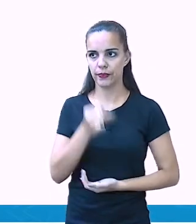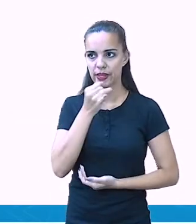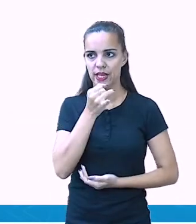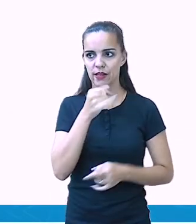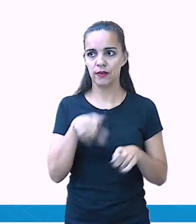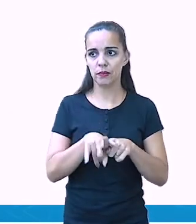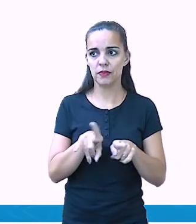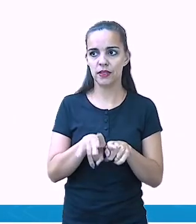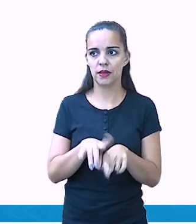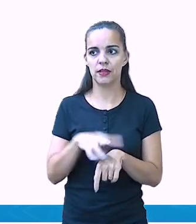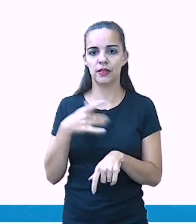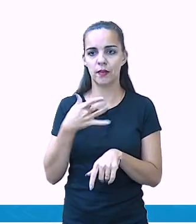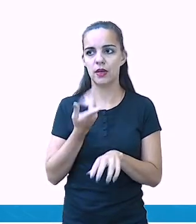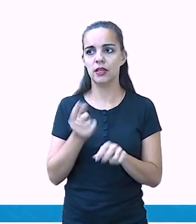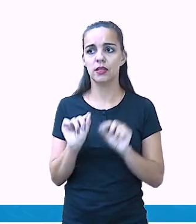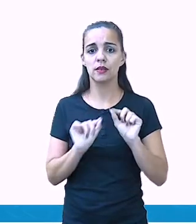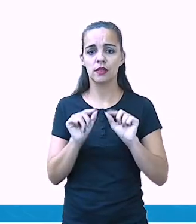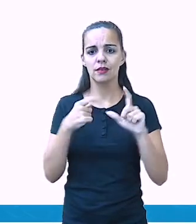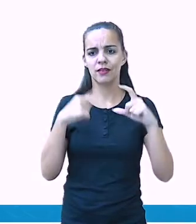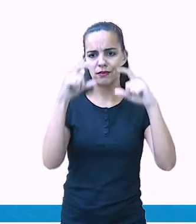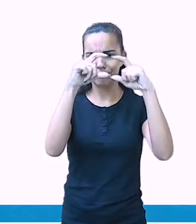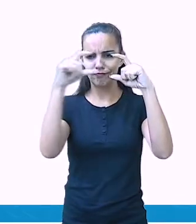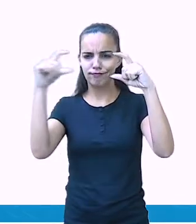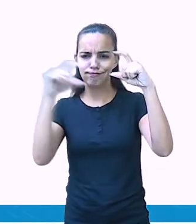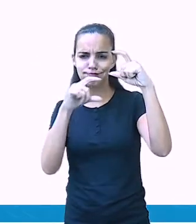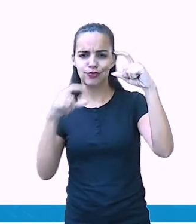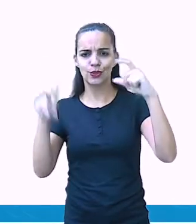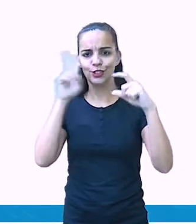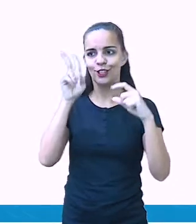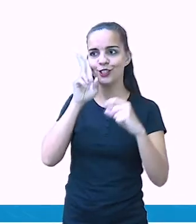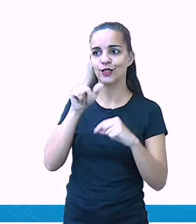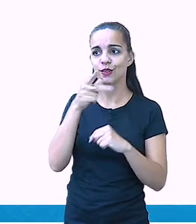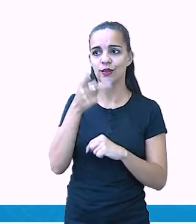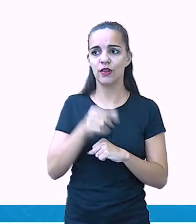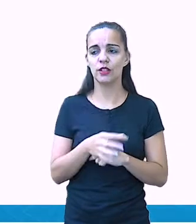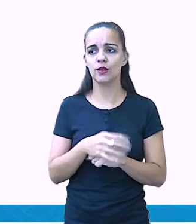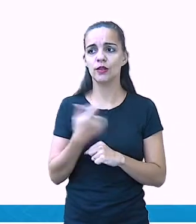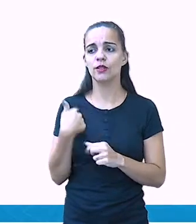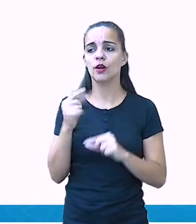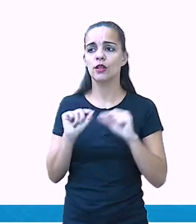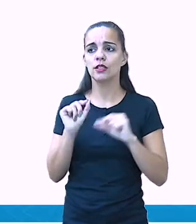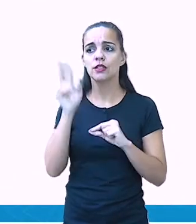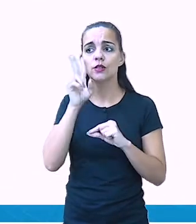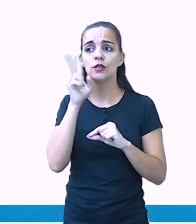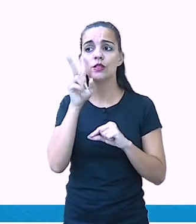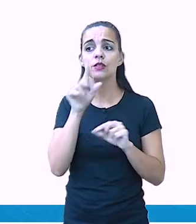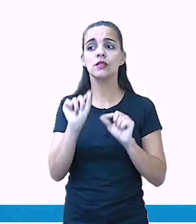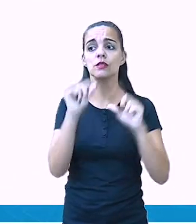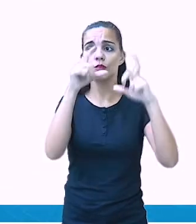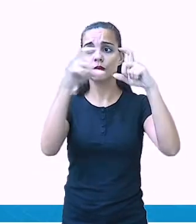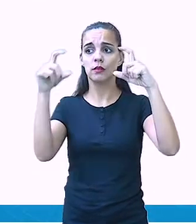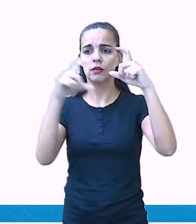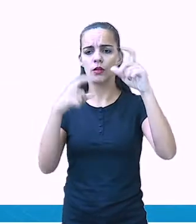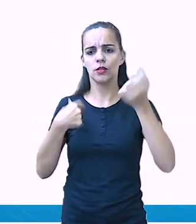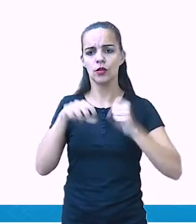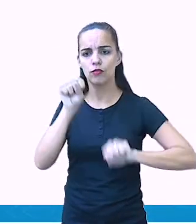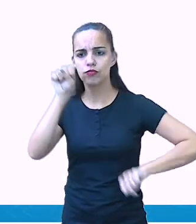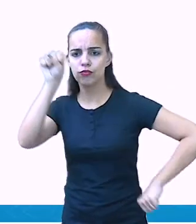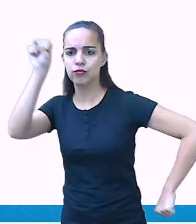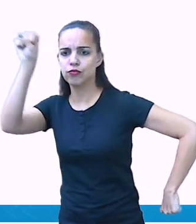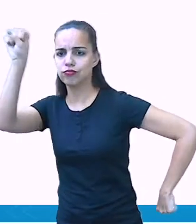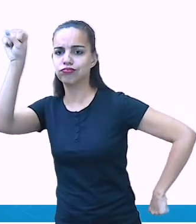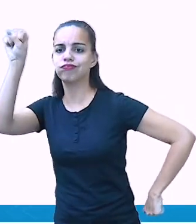vem com a história em quadrinhos famosa que a gente conhece, que são as histórias em quadrinhos de